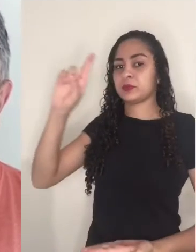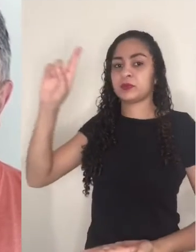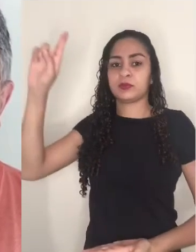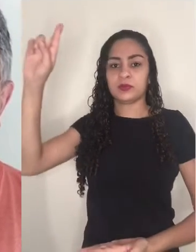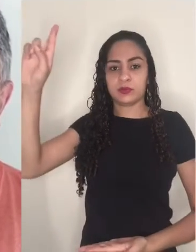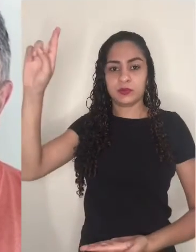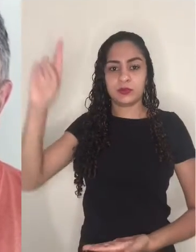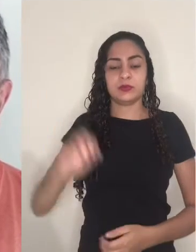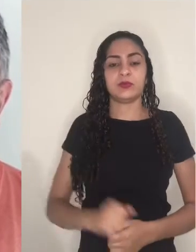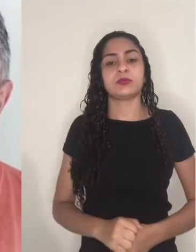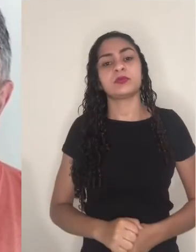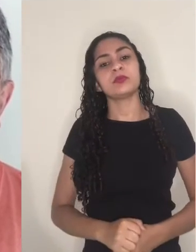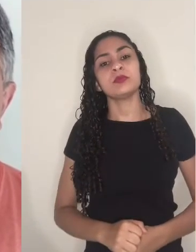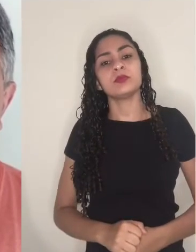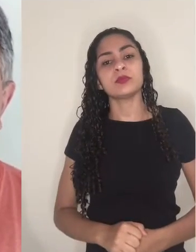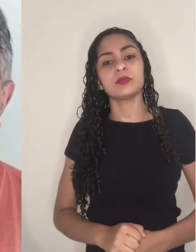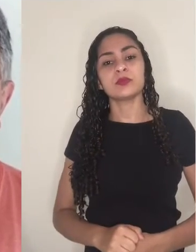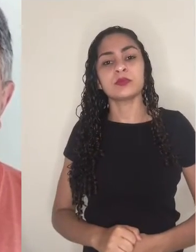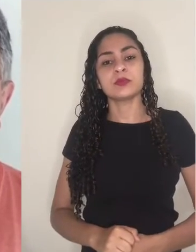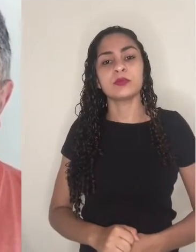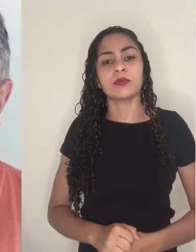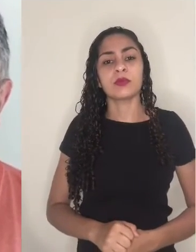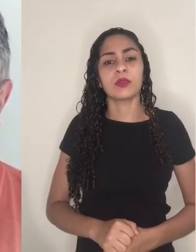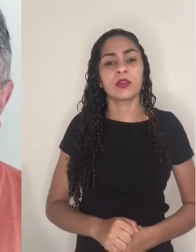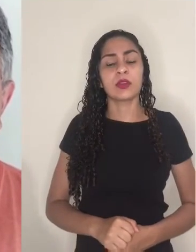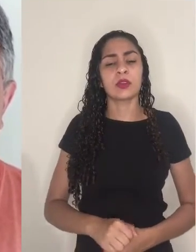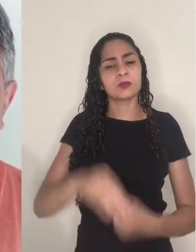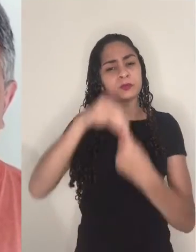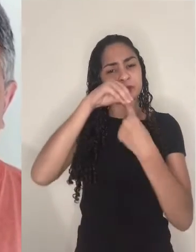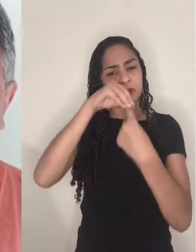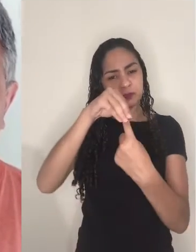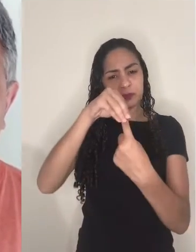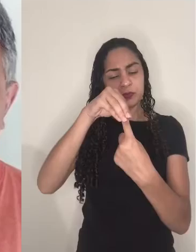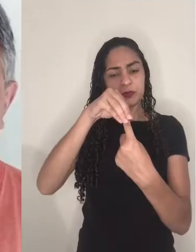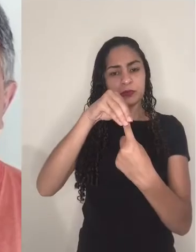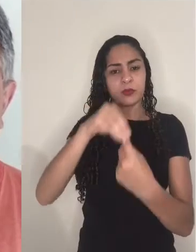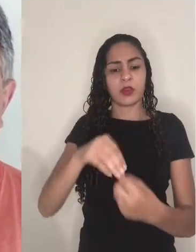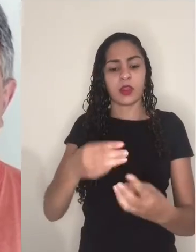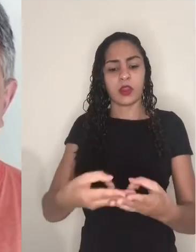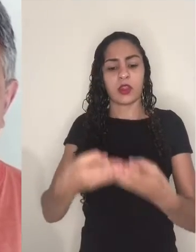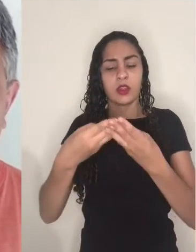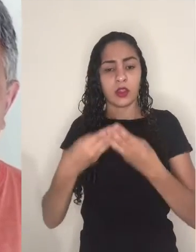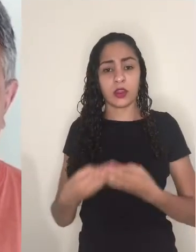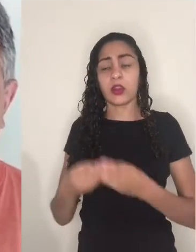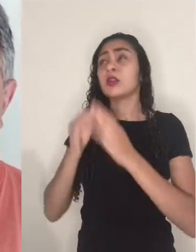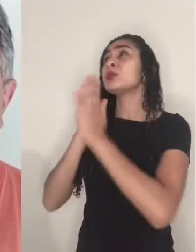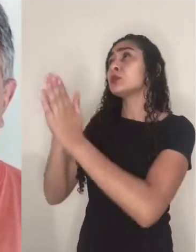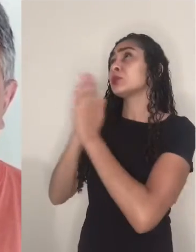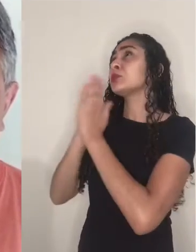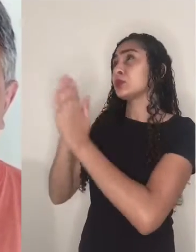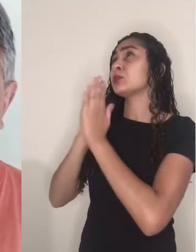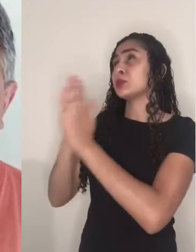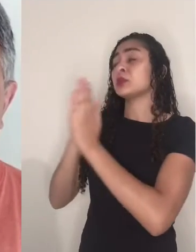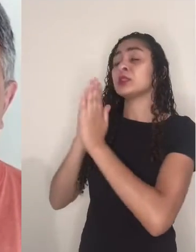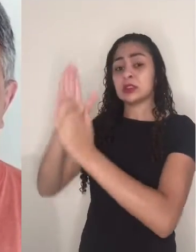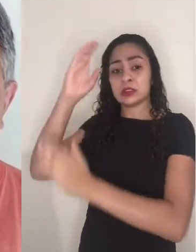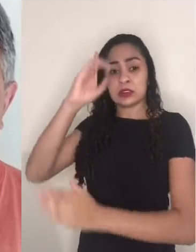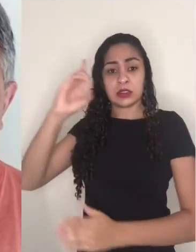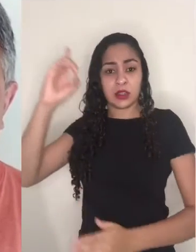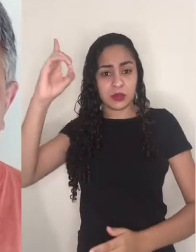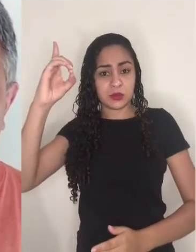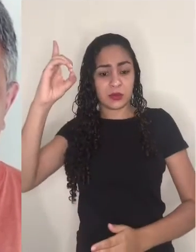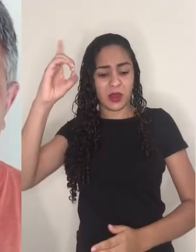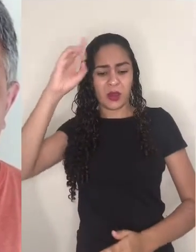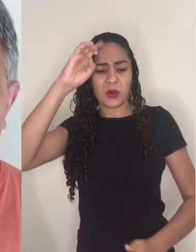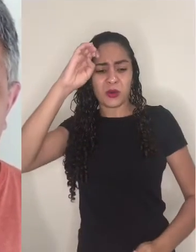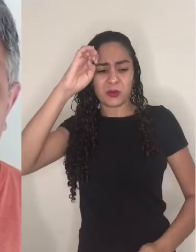sexto lugar, a única condição para que invoquemos a intervenção de Deus contra os nossos